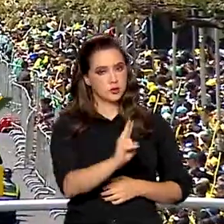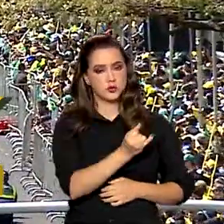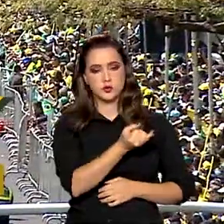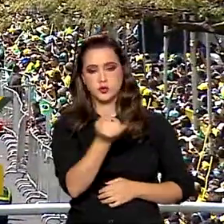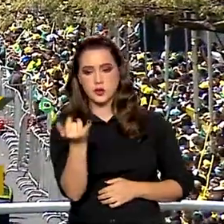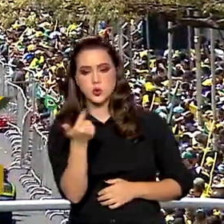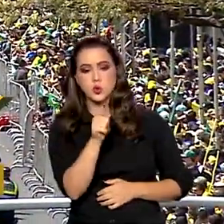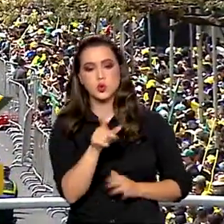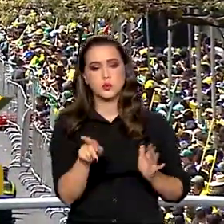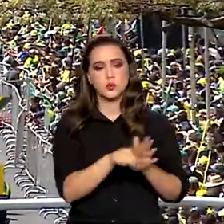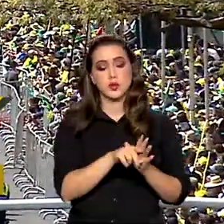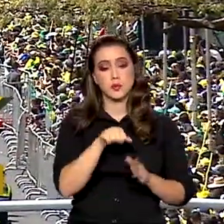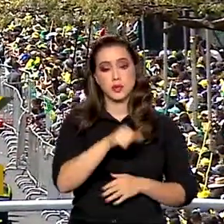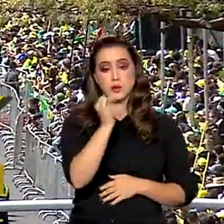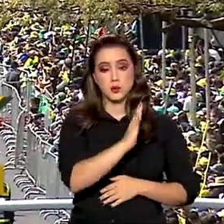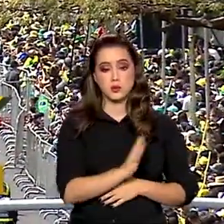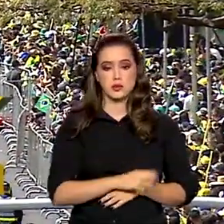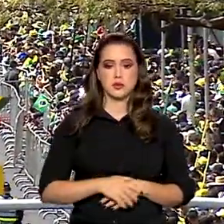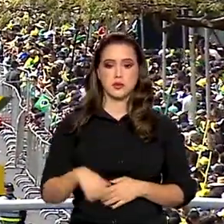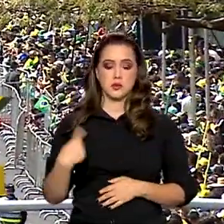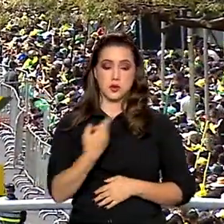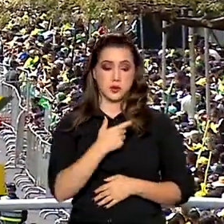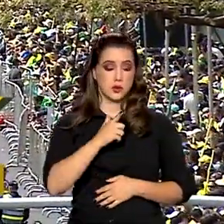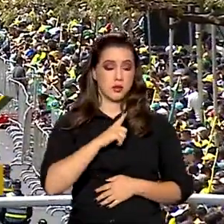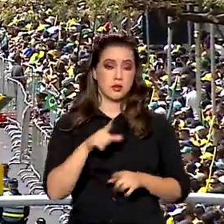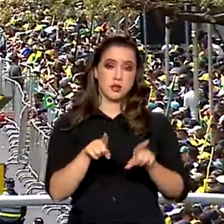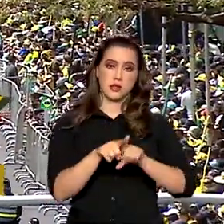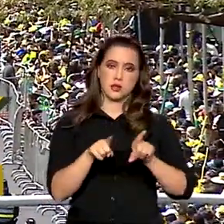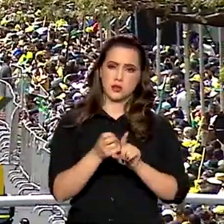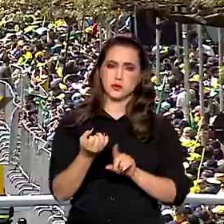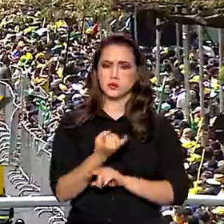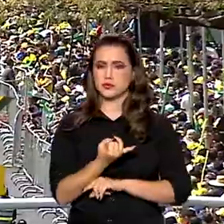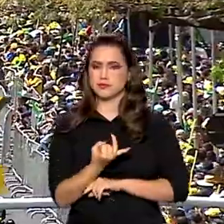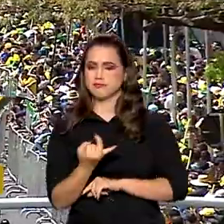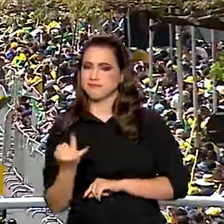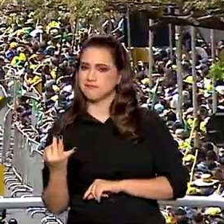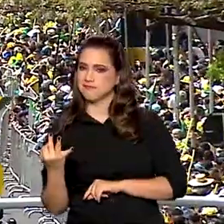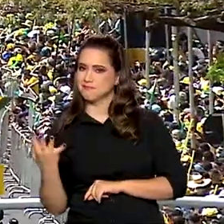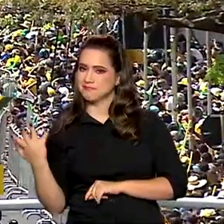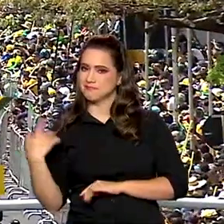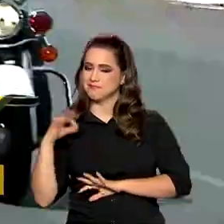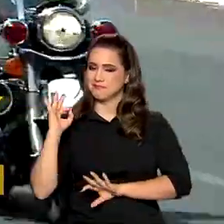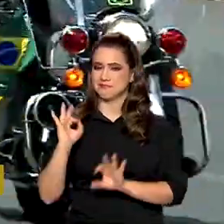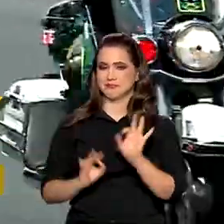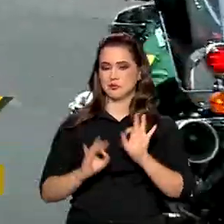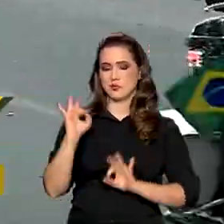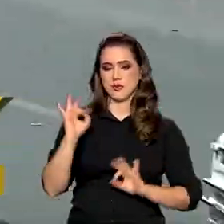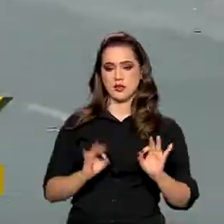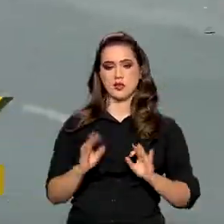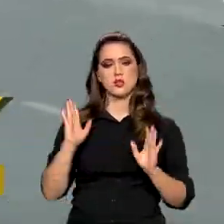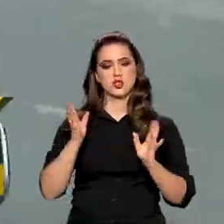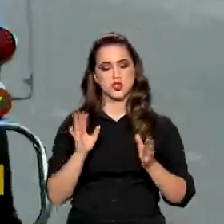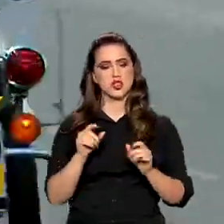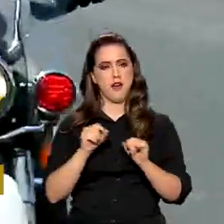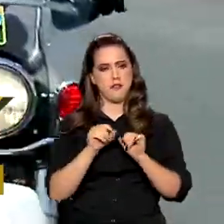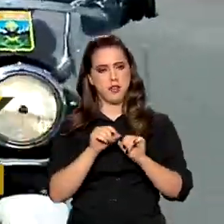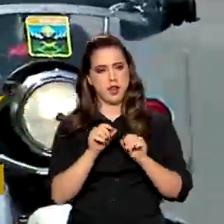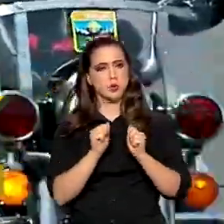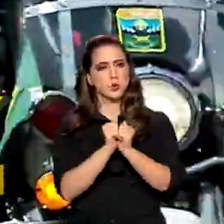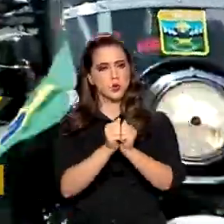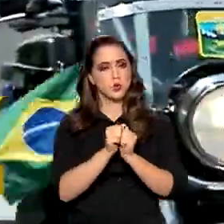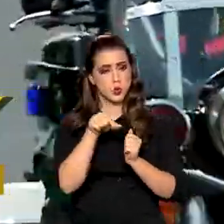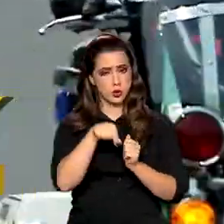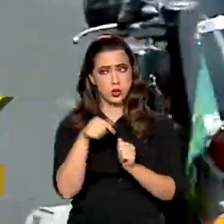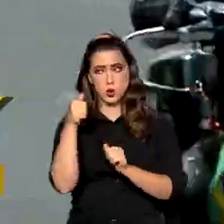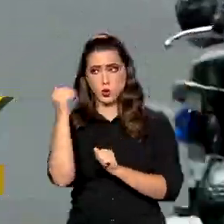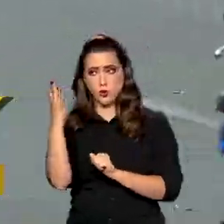brasileiras. Temos também infinitos projetos que já passaram pelas mãos da Embraer em conjunto com